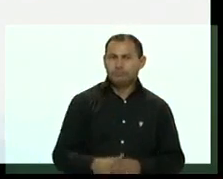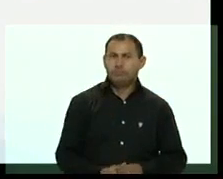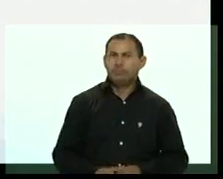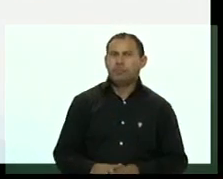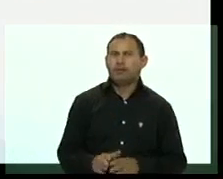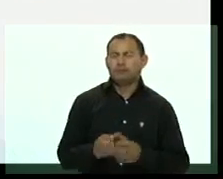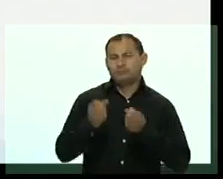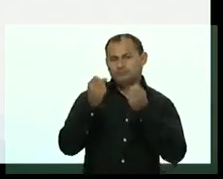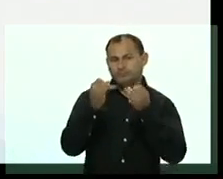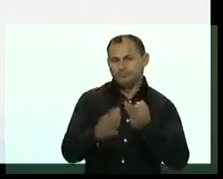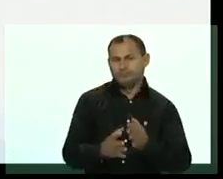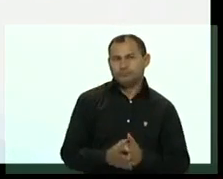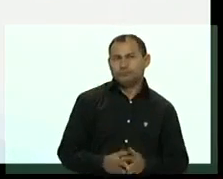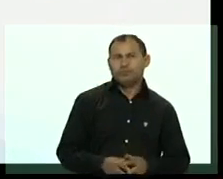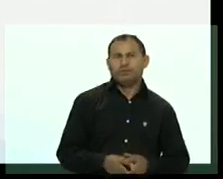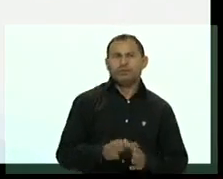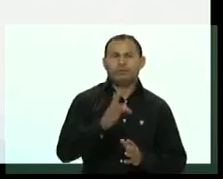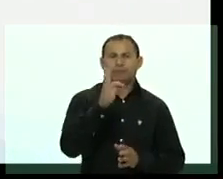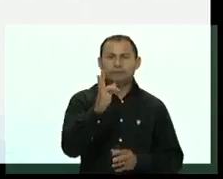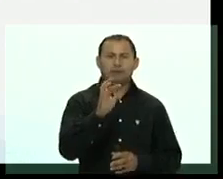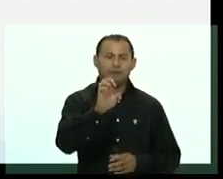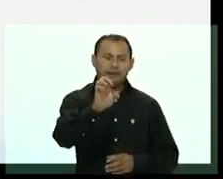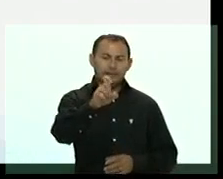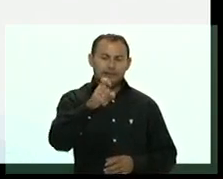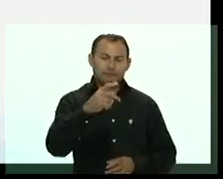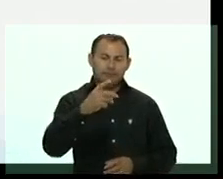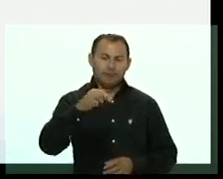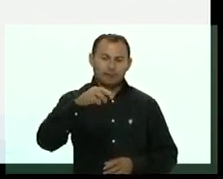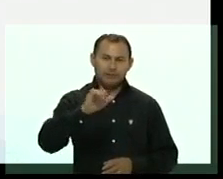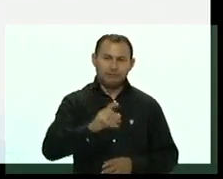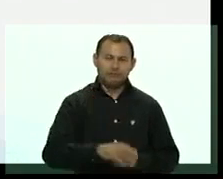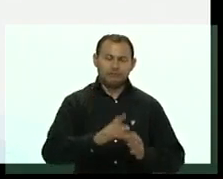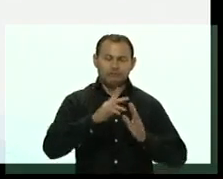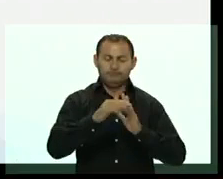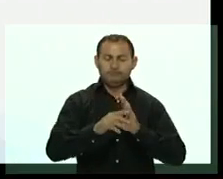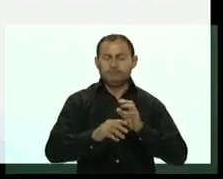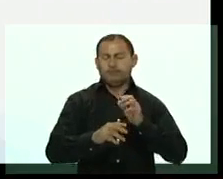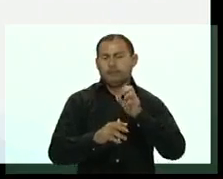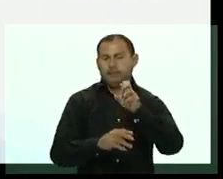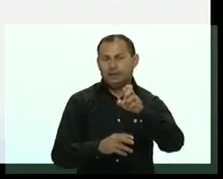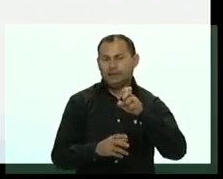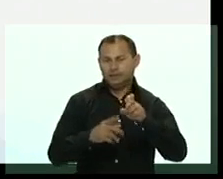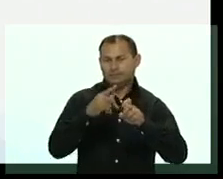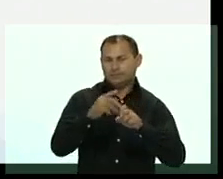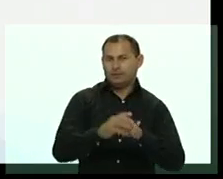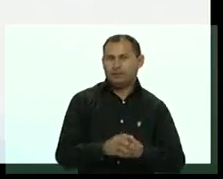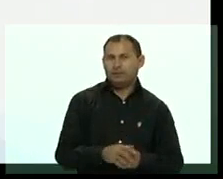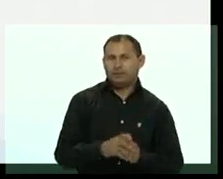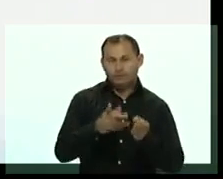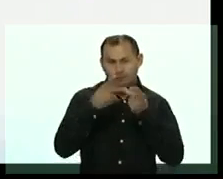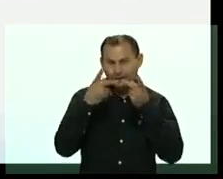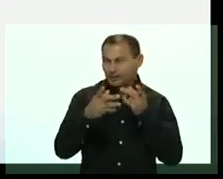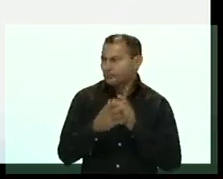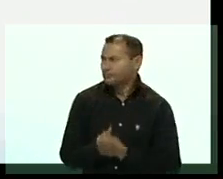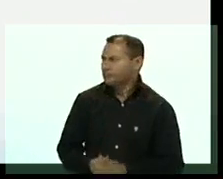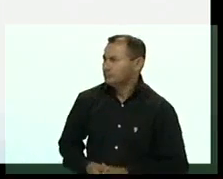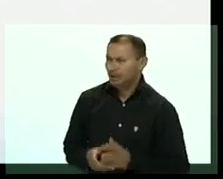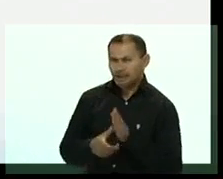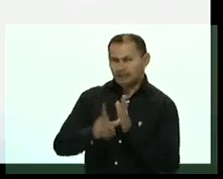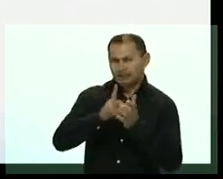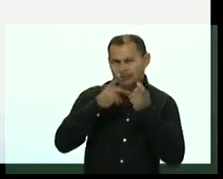Quando eu estou trabalhando com a função exponencial, lembre-se que é aquela que a nossa variável está no expoente, que nem eu havia comentado.